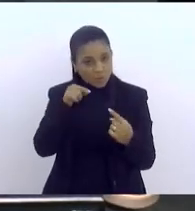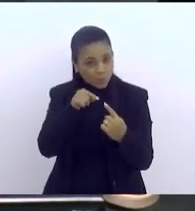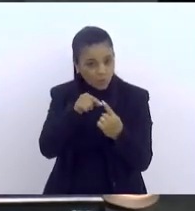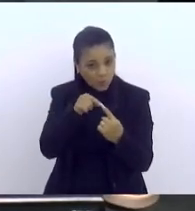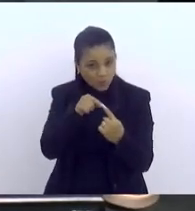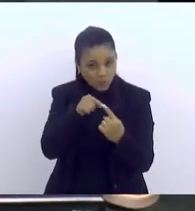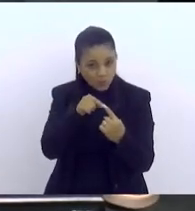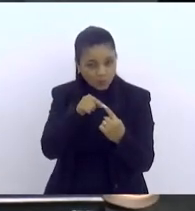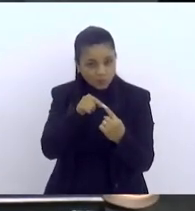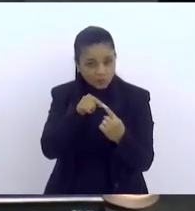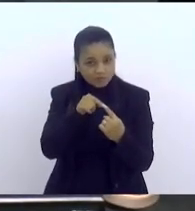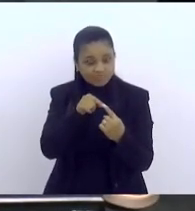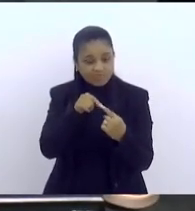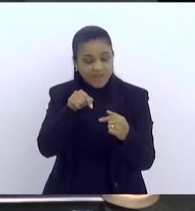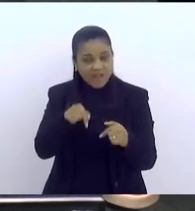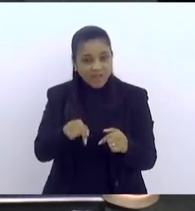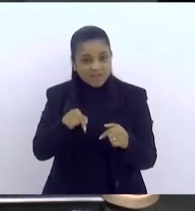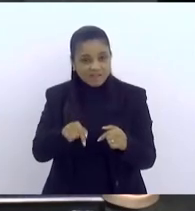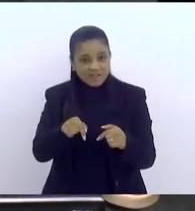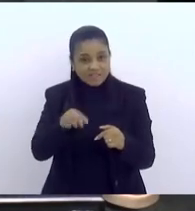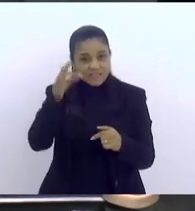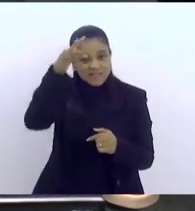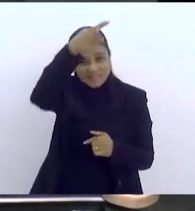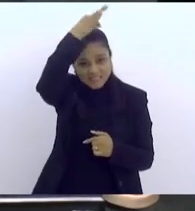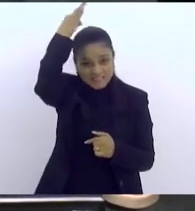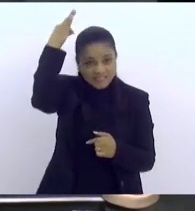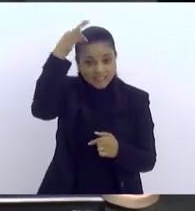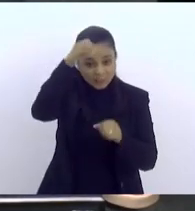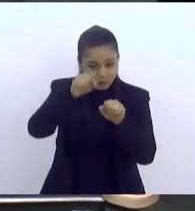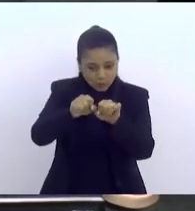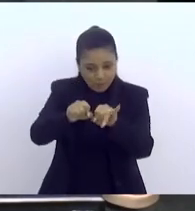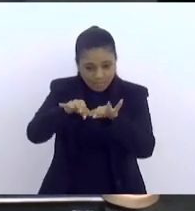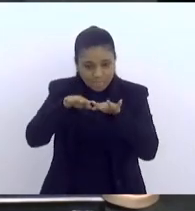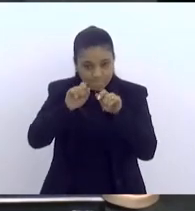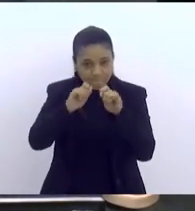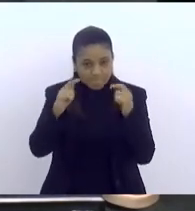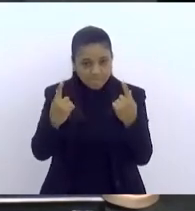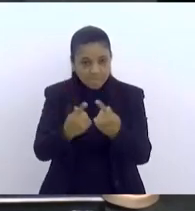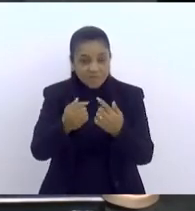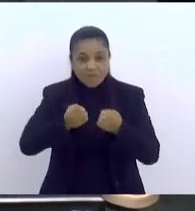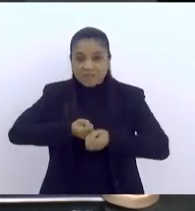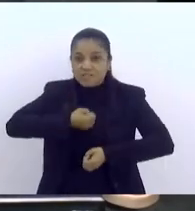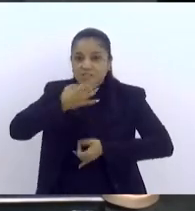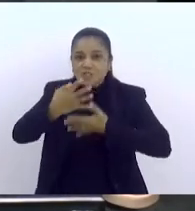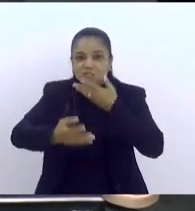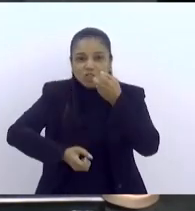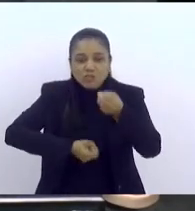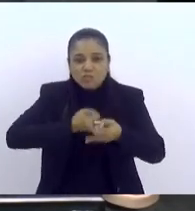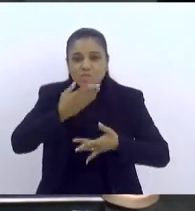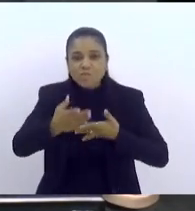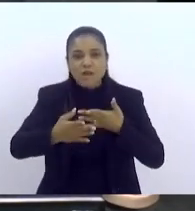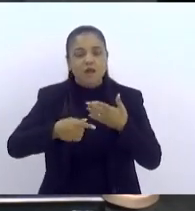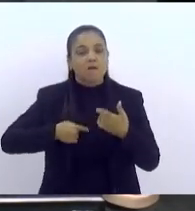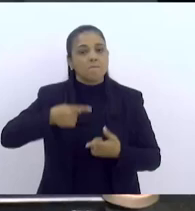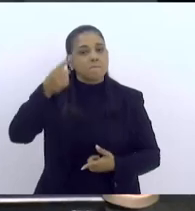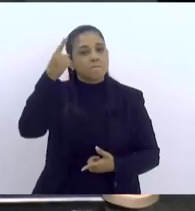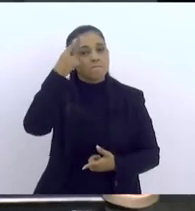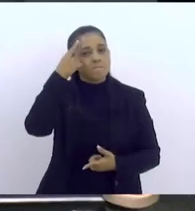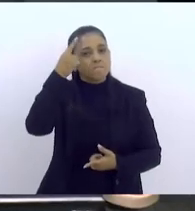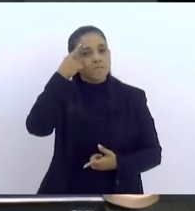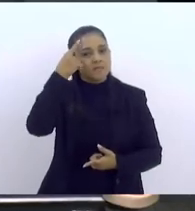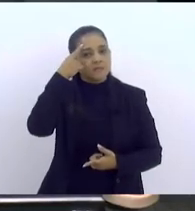uma terra sagrada onde nós pudéssemos expressar nossos pensamentos